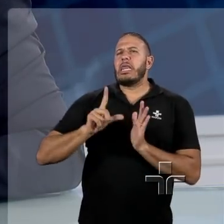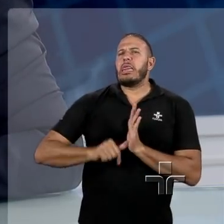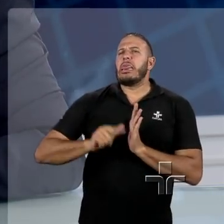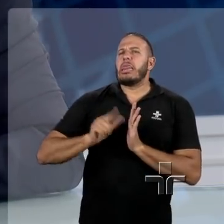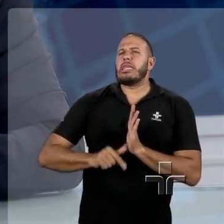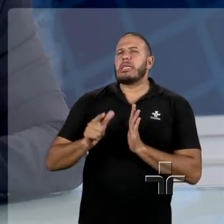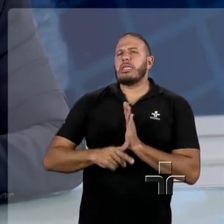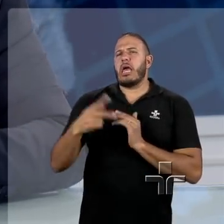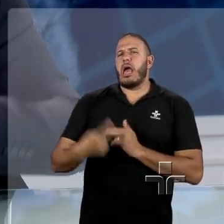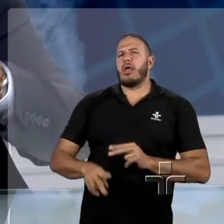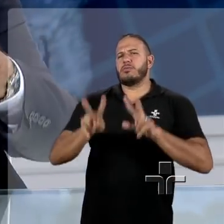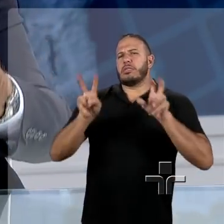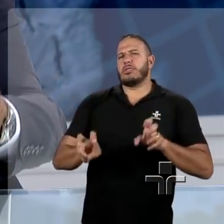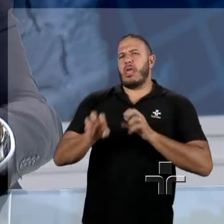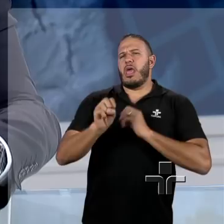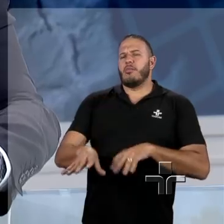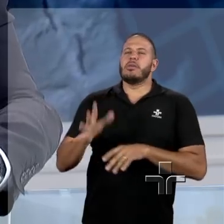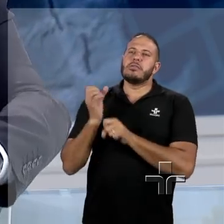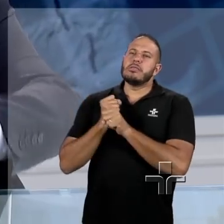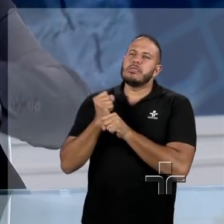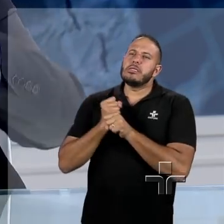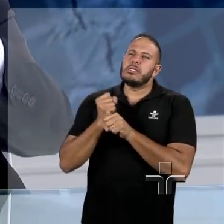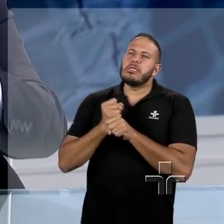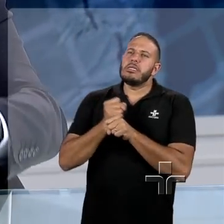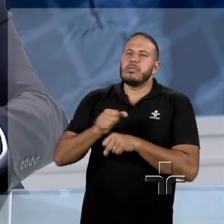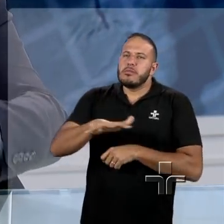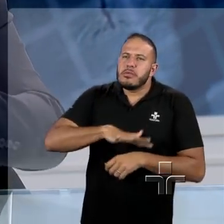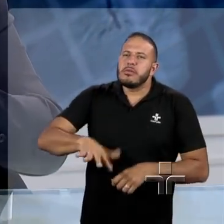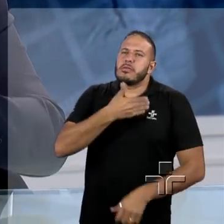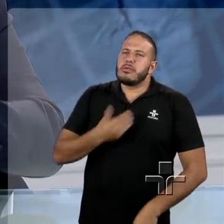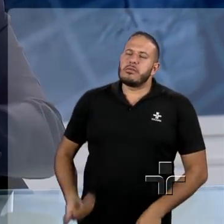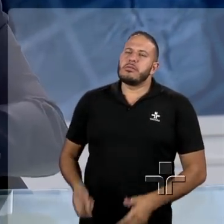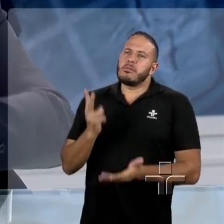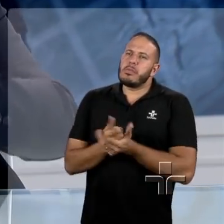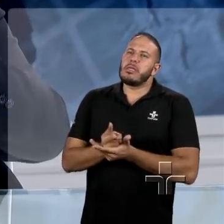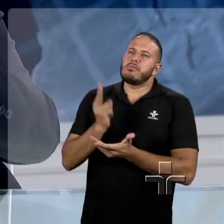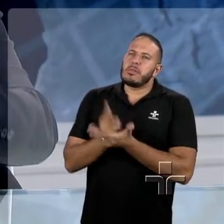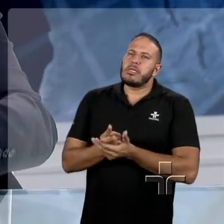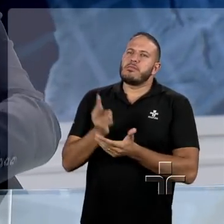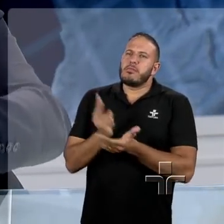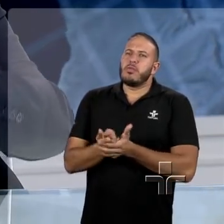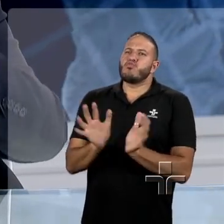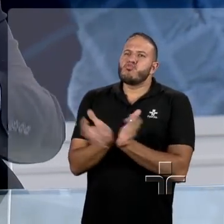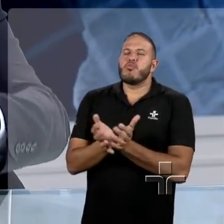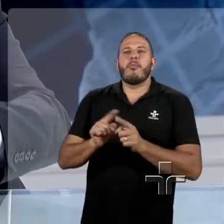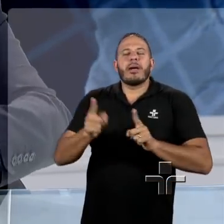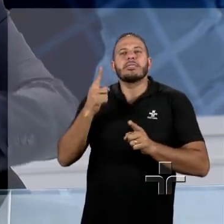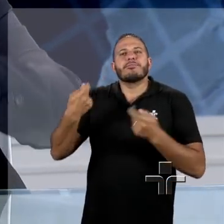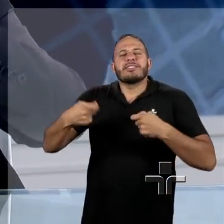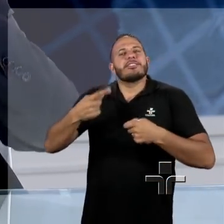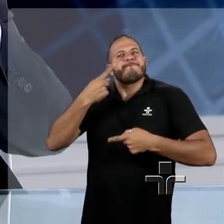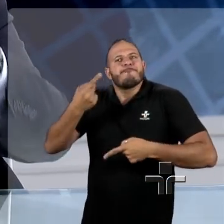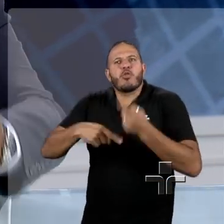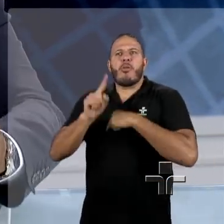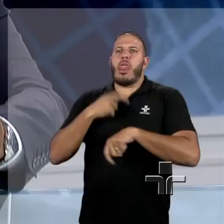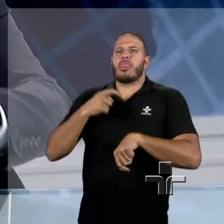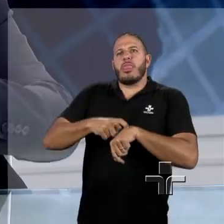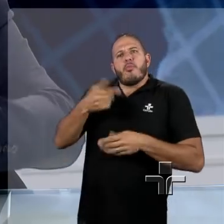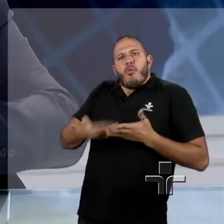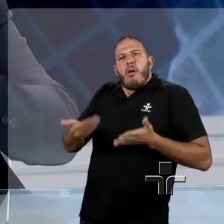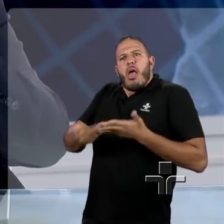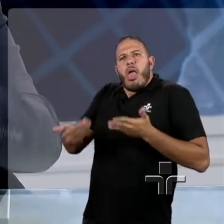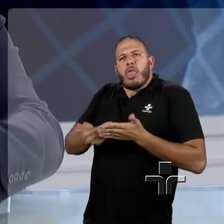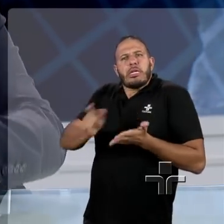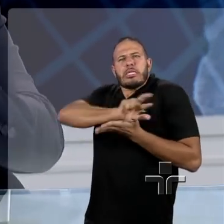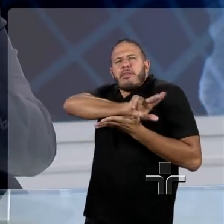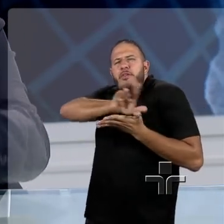quesito, né? Tantos anos no exercício do governo, mesmo grupo, mas é necessário recuperar o tempo perdido em vários